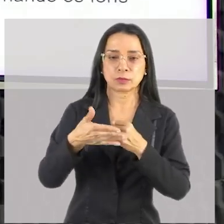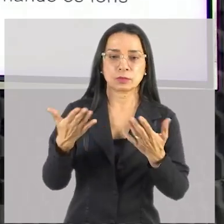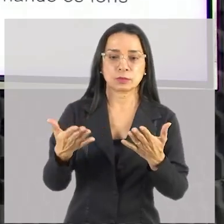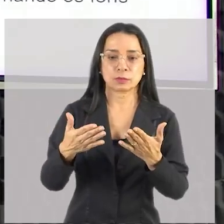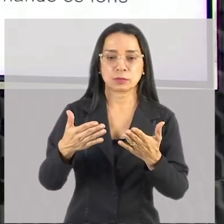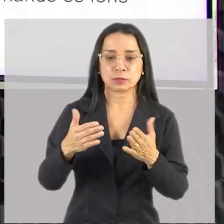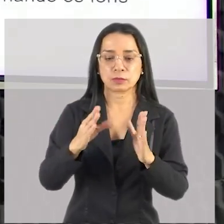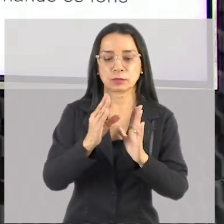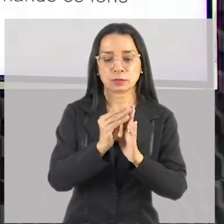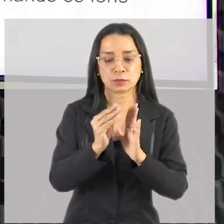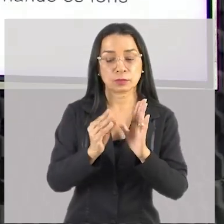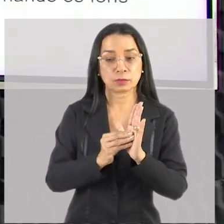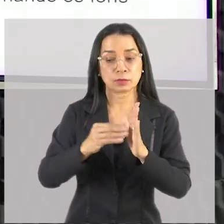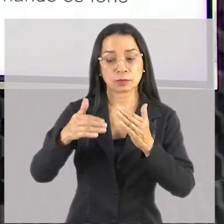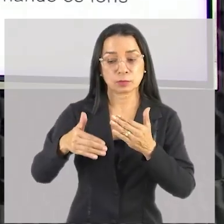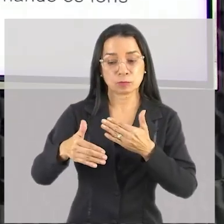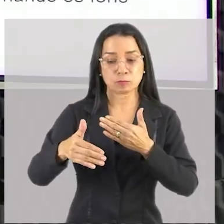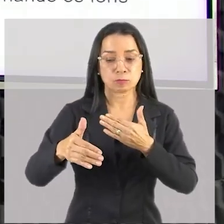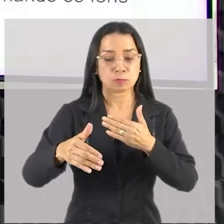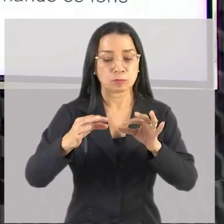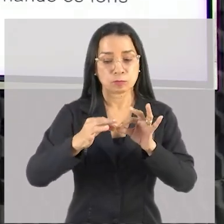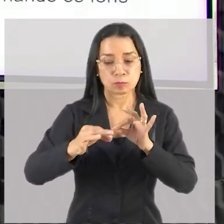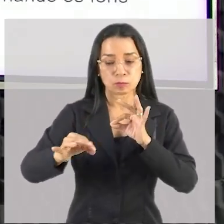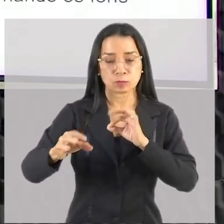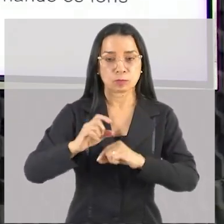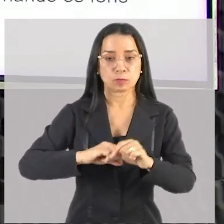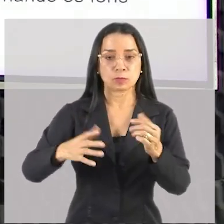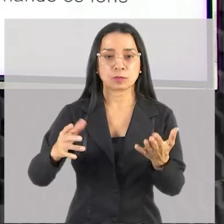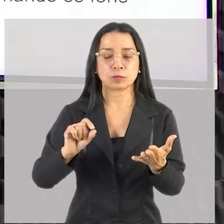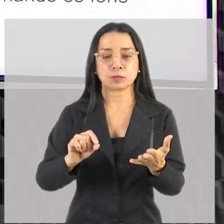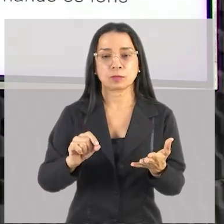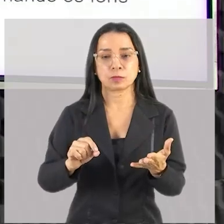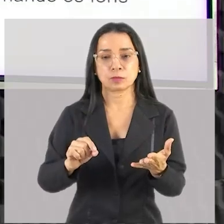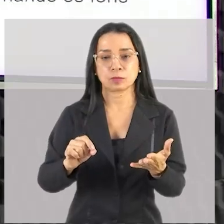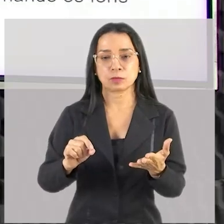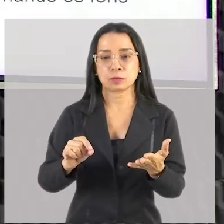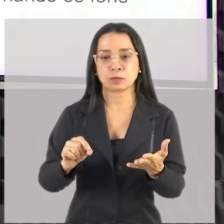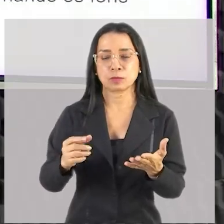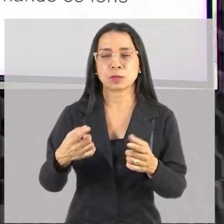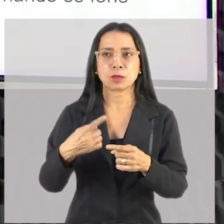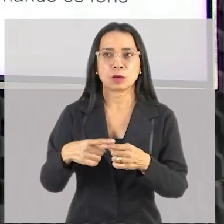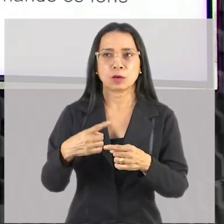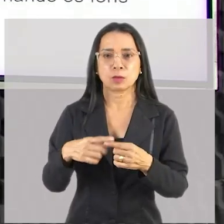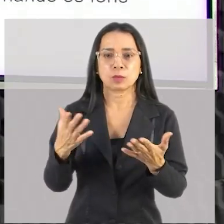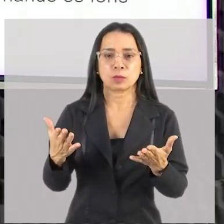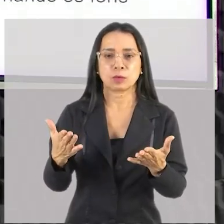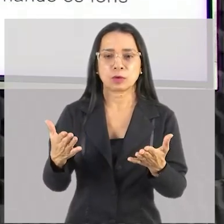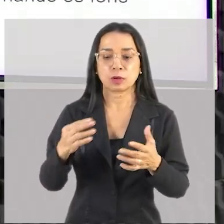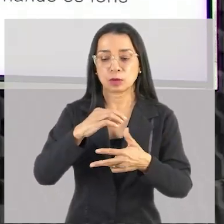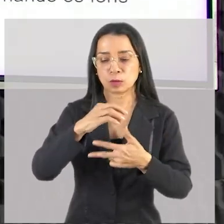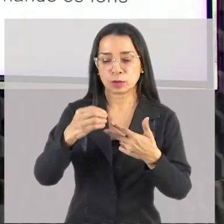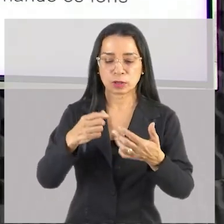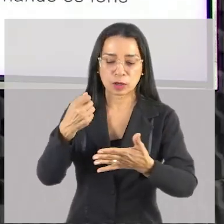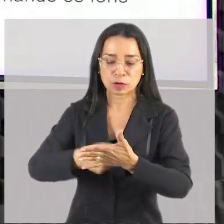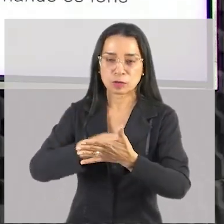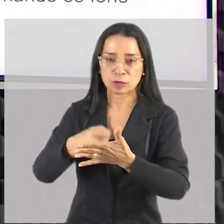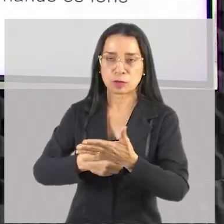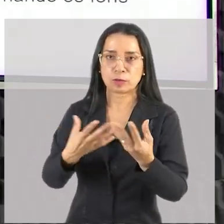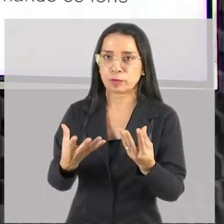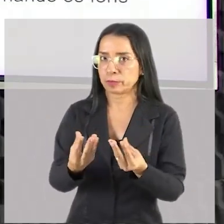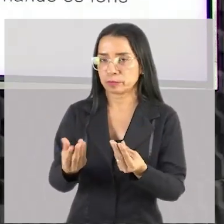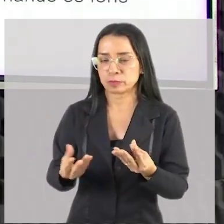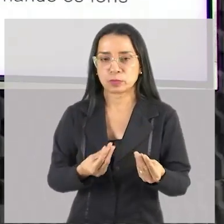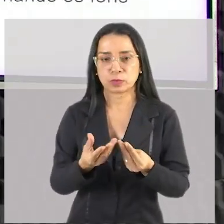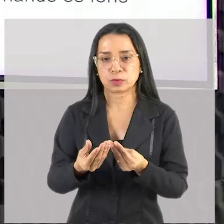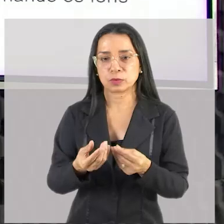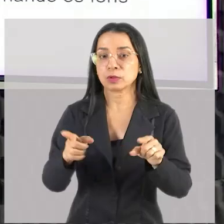vários motivos. O Enem cobra muito. E nos últimos anos a UEMA está pesando a mão. Pega as últimas questões.